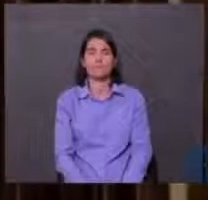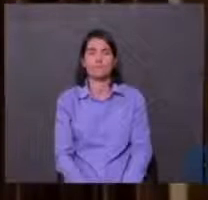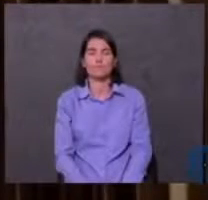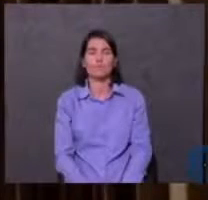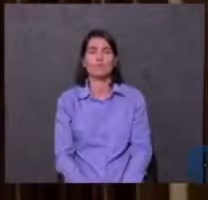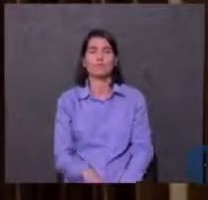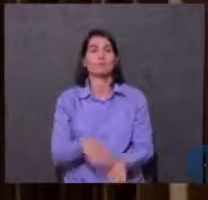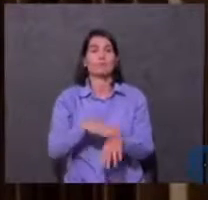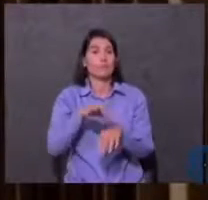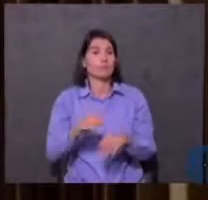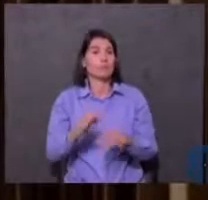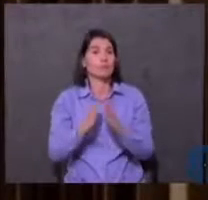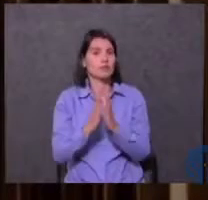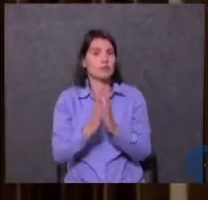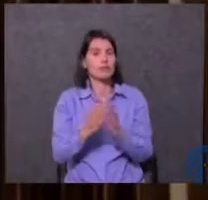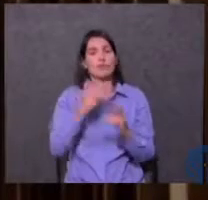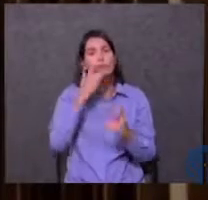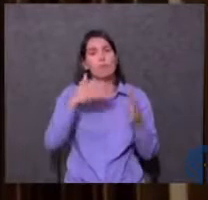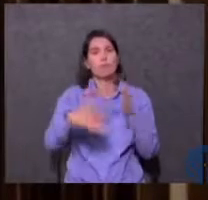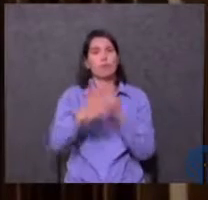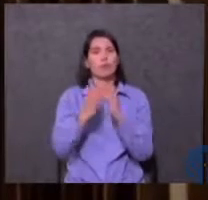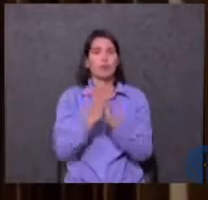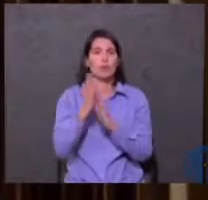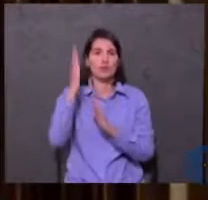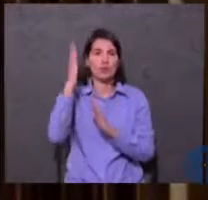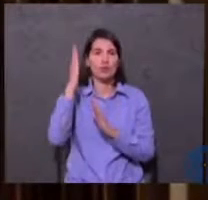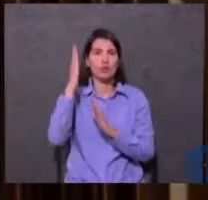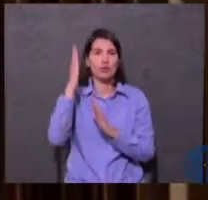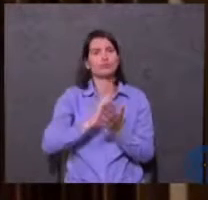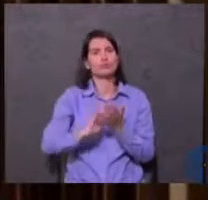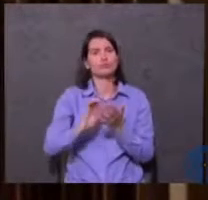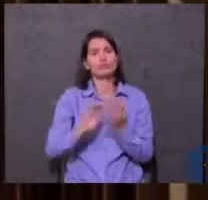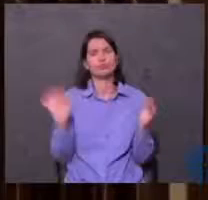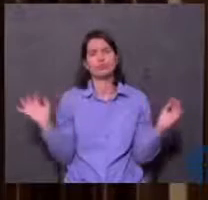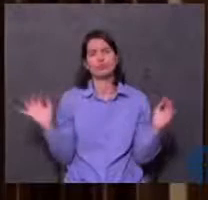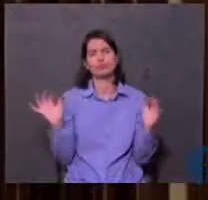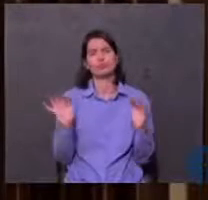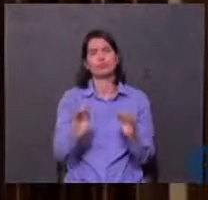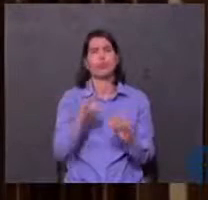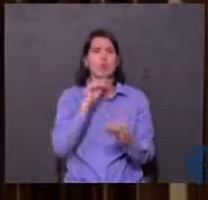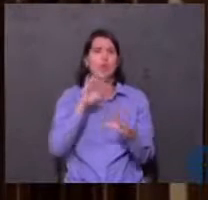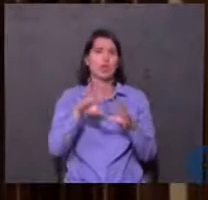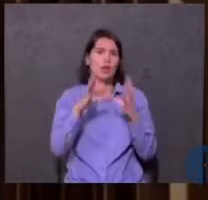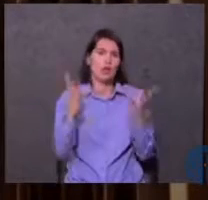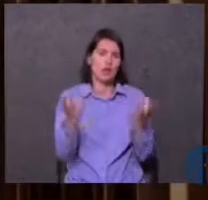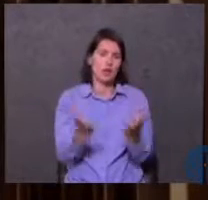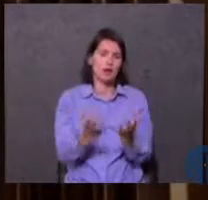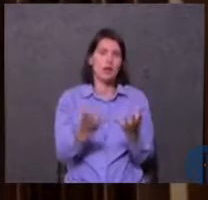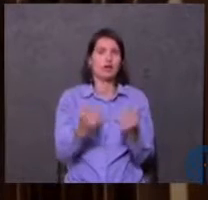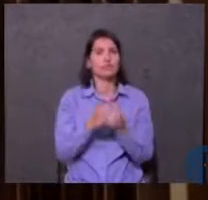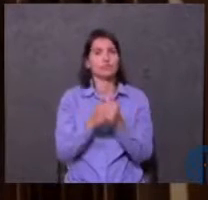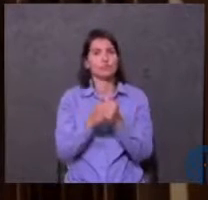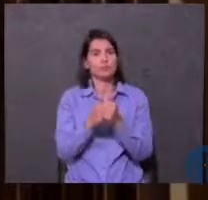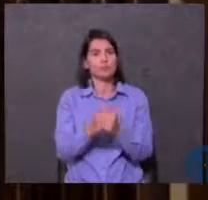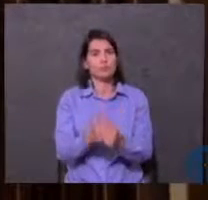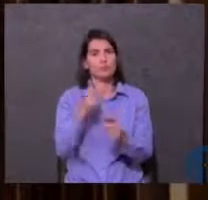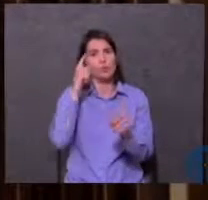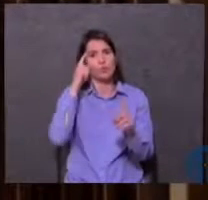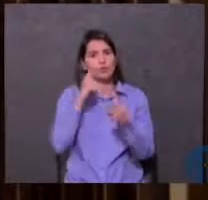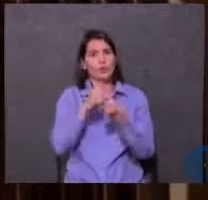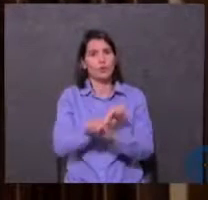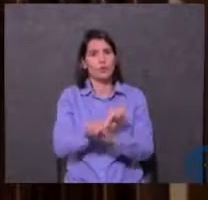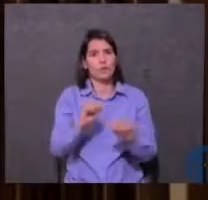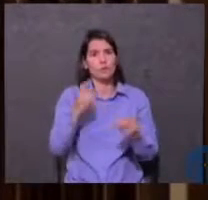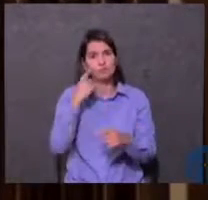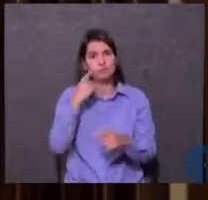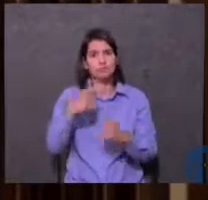pela Igreja, povo de Deus, que peregrina por toda a terra, para que viva fielmente a sua missão de anunciar